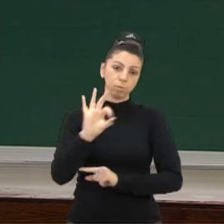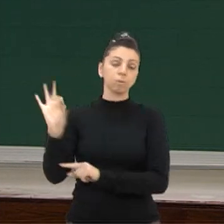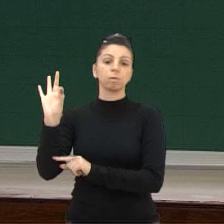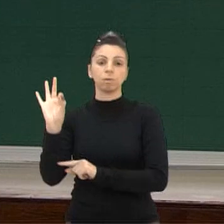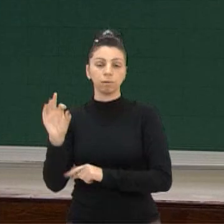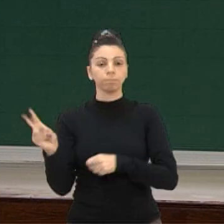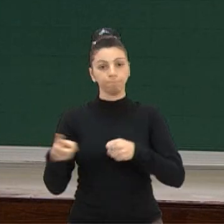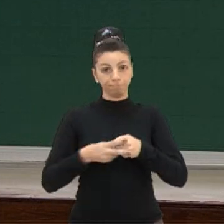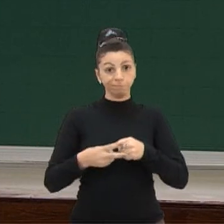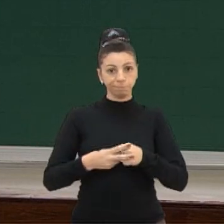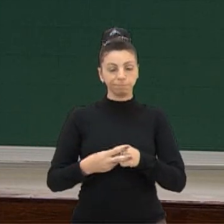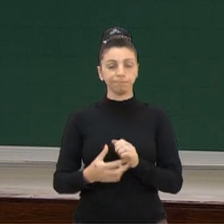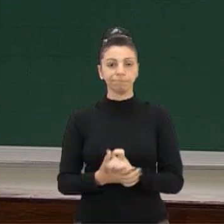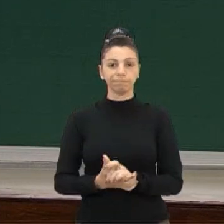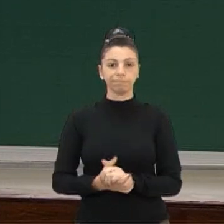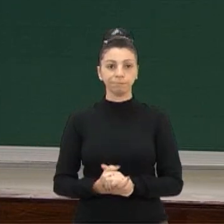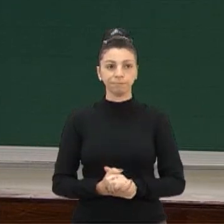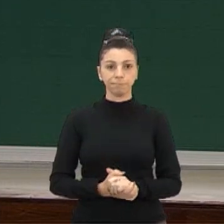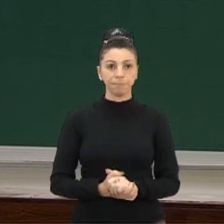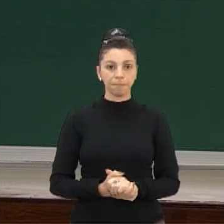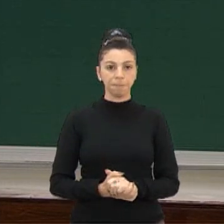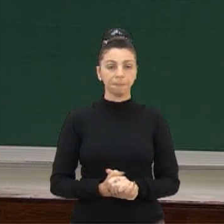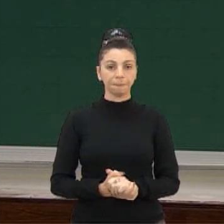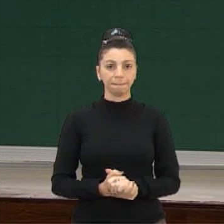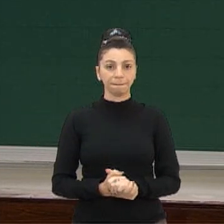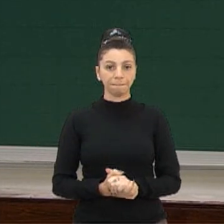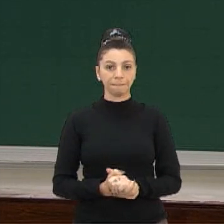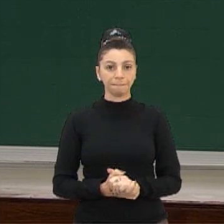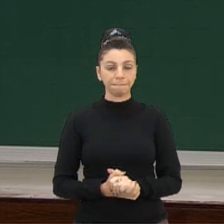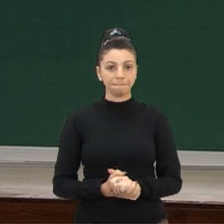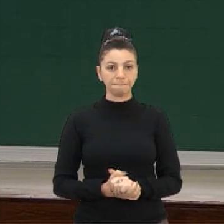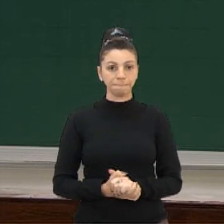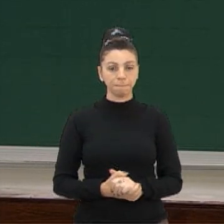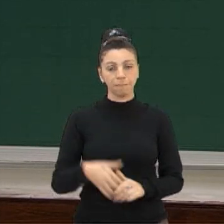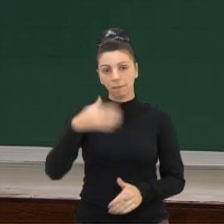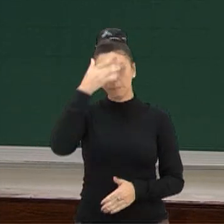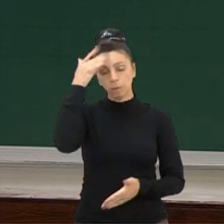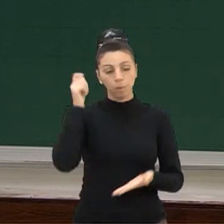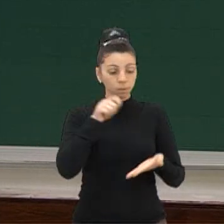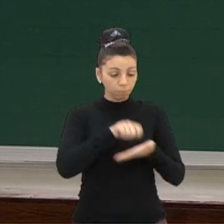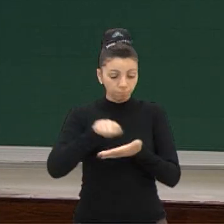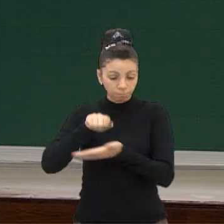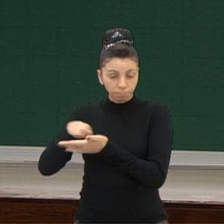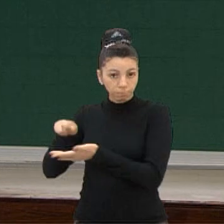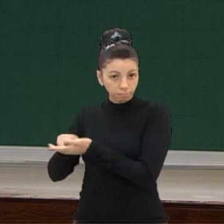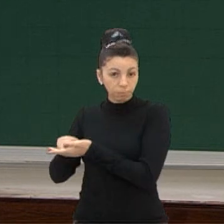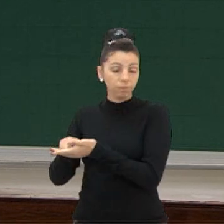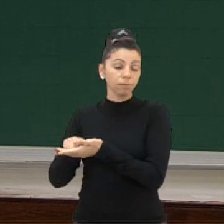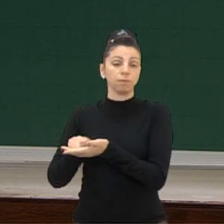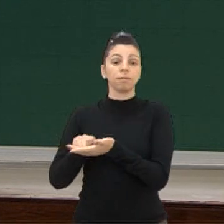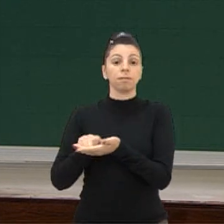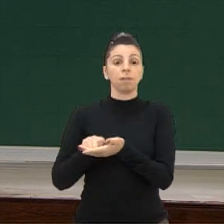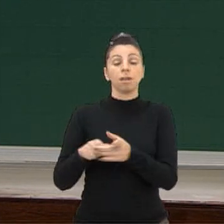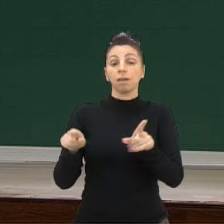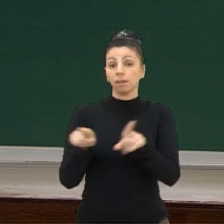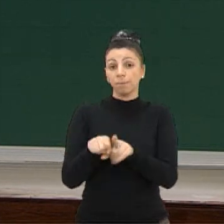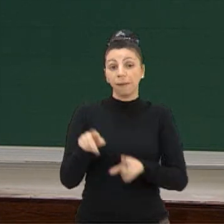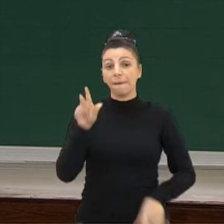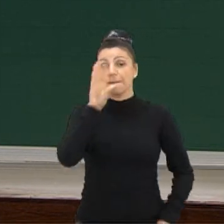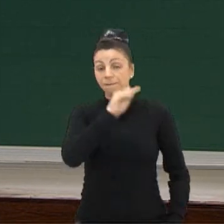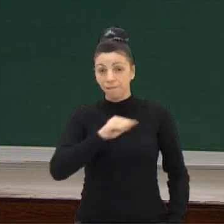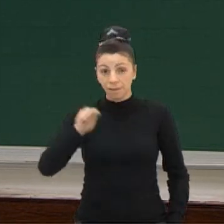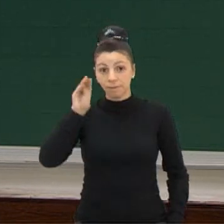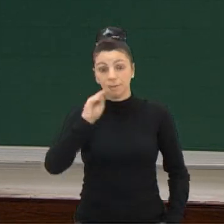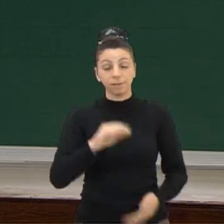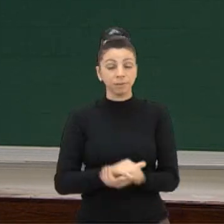né? Enquanto escritores competentes da língua portuguesa e falantes também, né? Só que isso requer